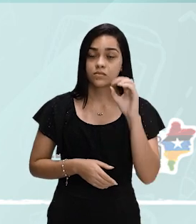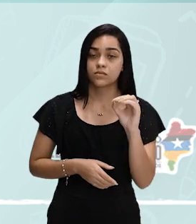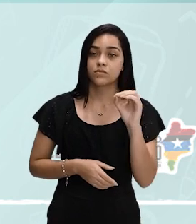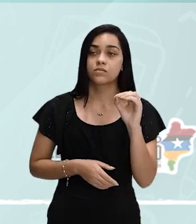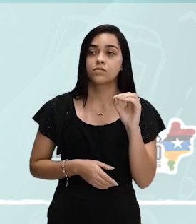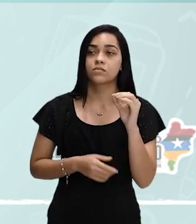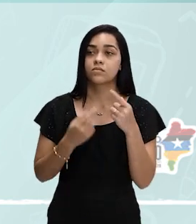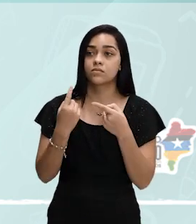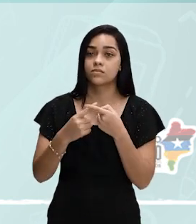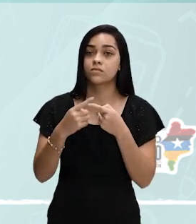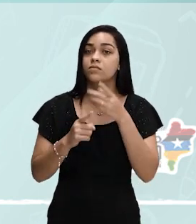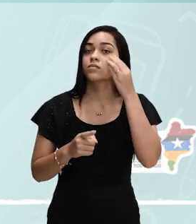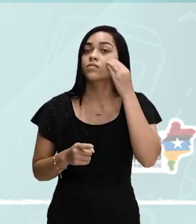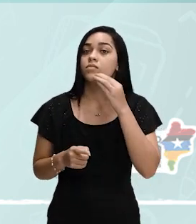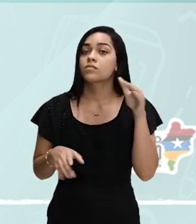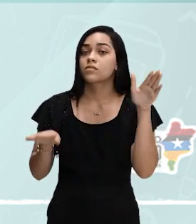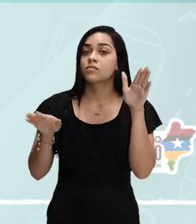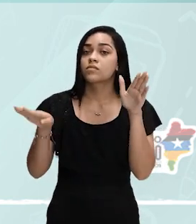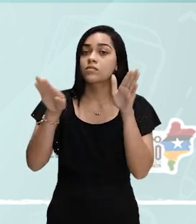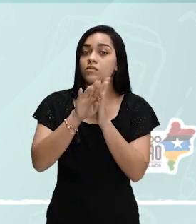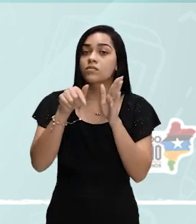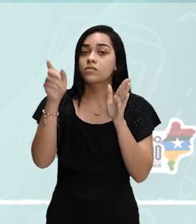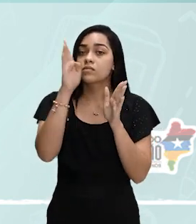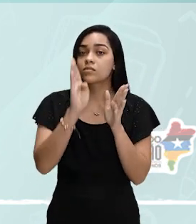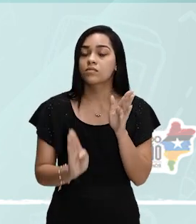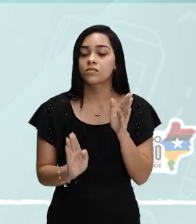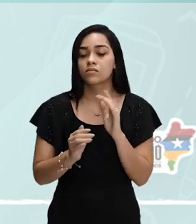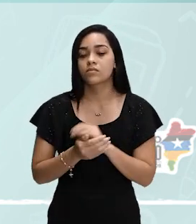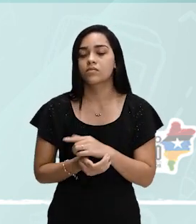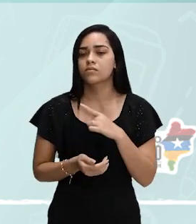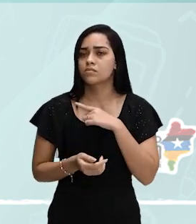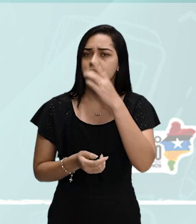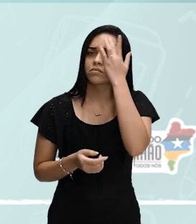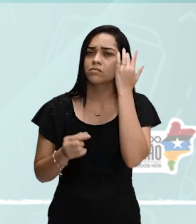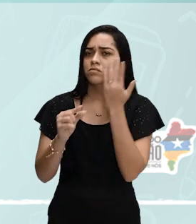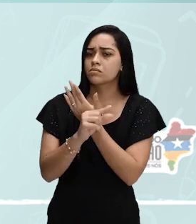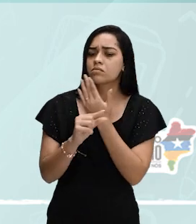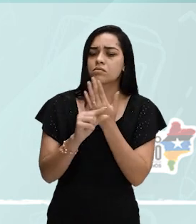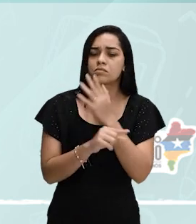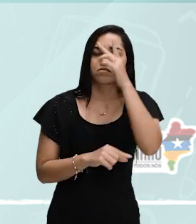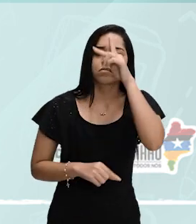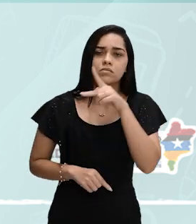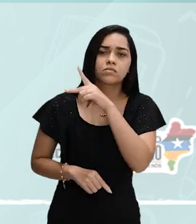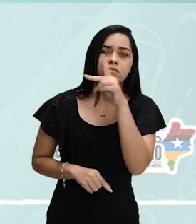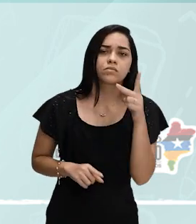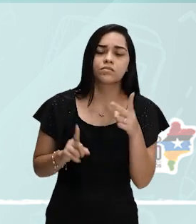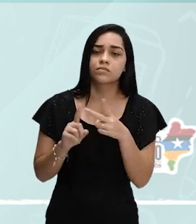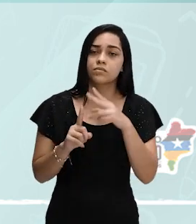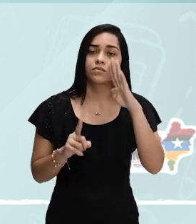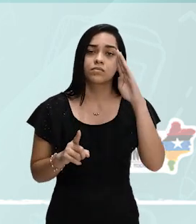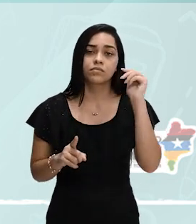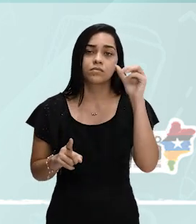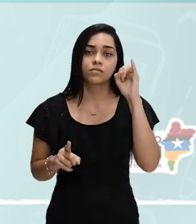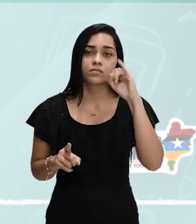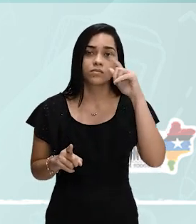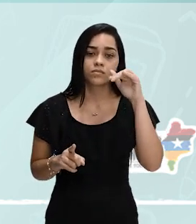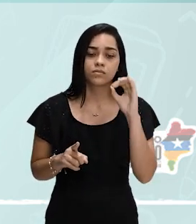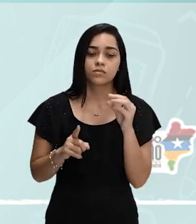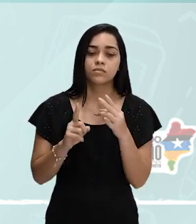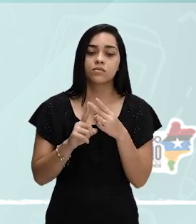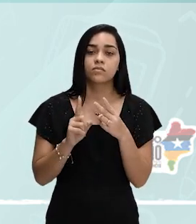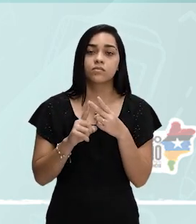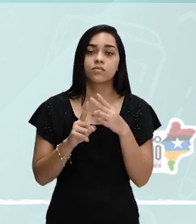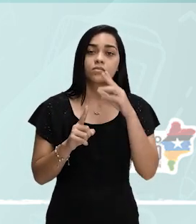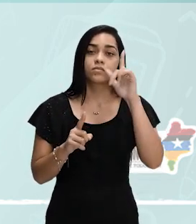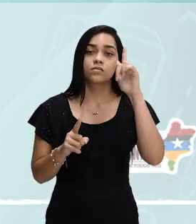Pré-cabralino, no caso de Pedro Álvares Cabral, tá, gente? Autores como Padre Anchieta, Basílio da Gama e Gonçalves Dias já